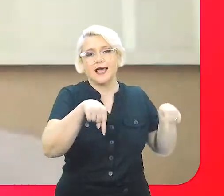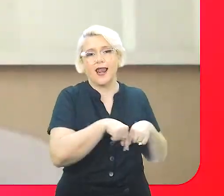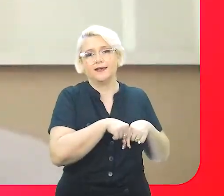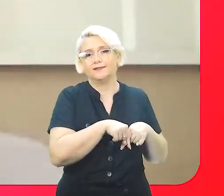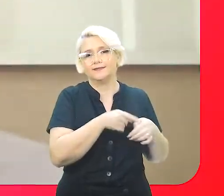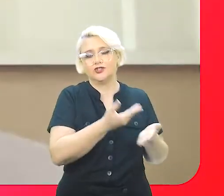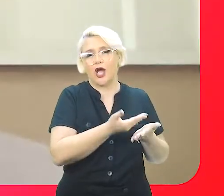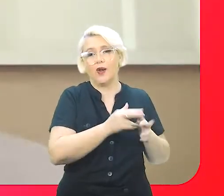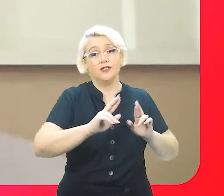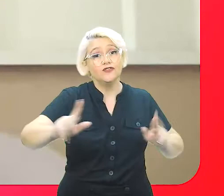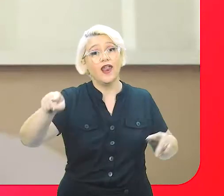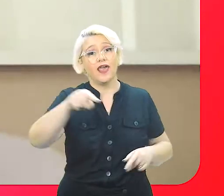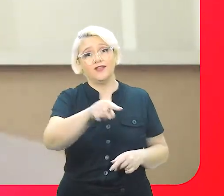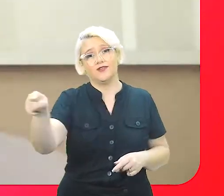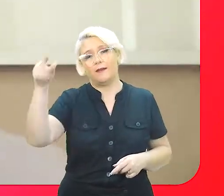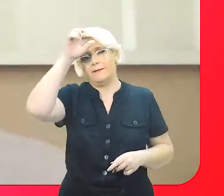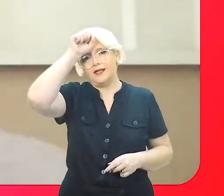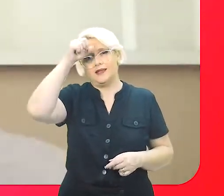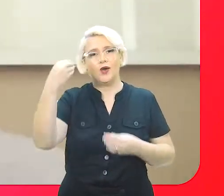de aula